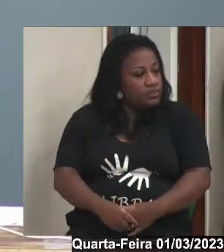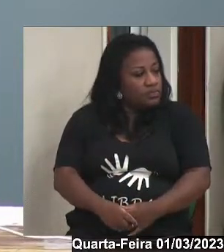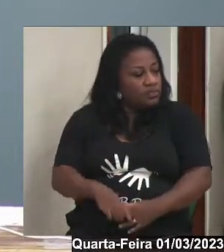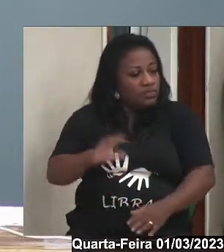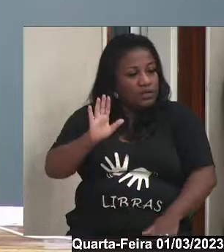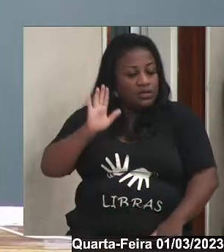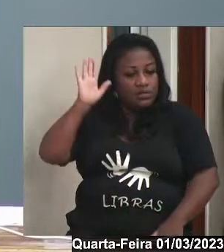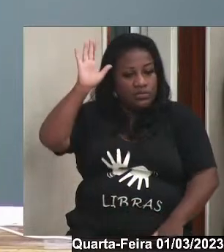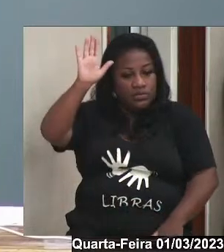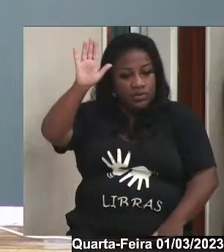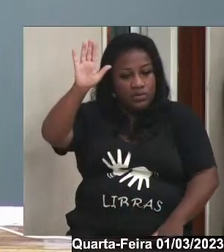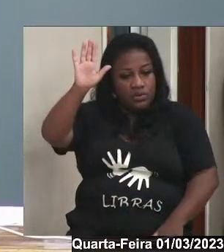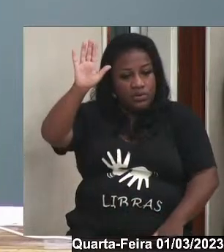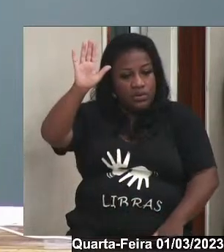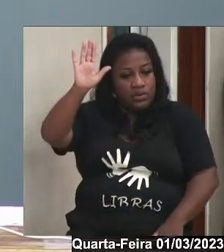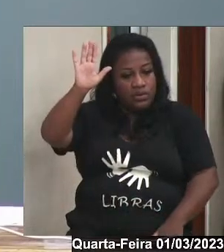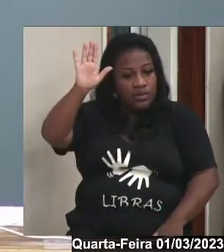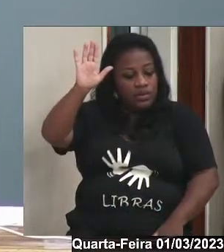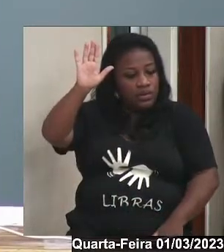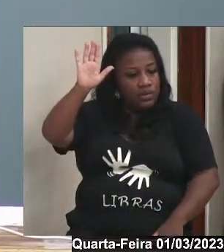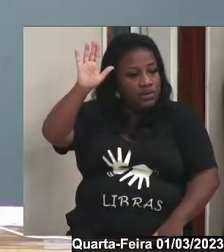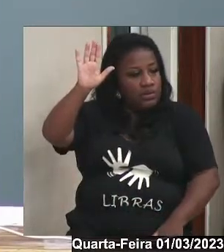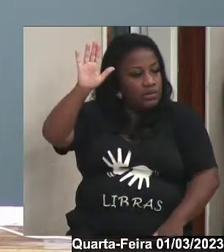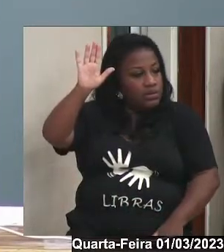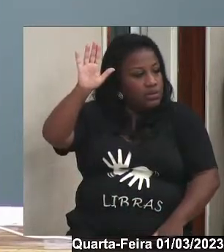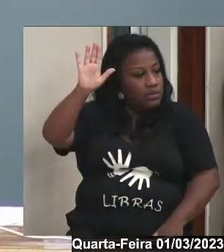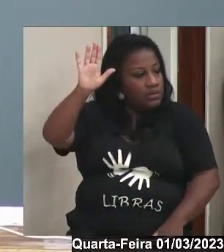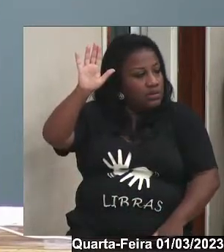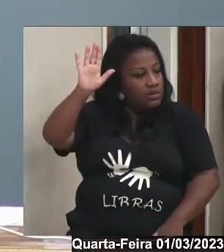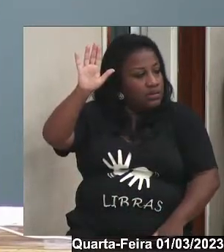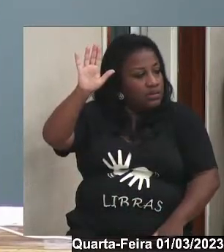Questão de ordem, presidente. Ainda não encerrou a votação?